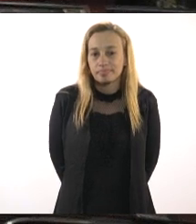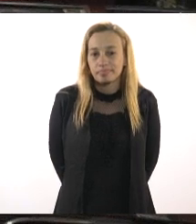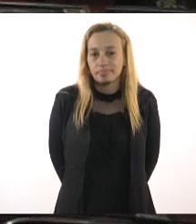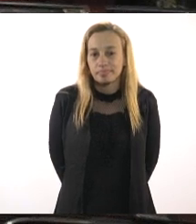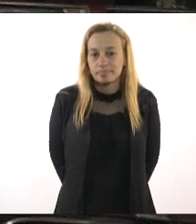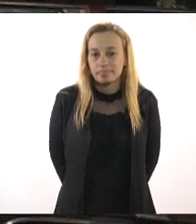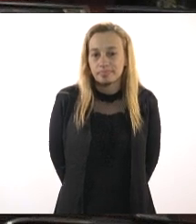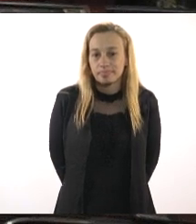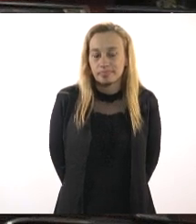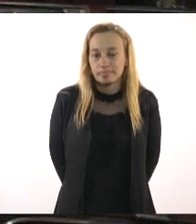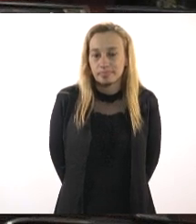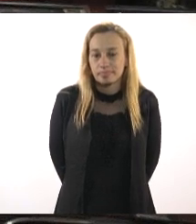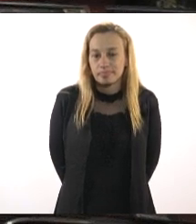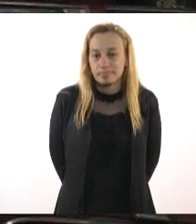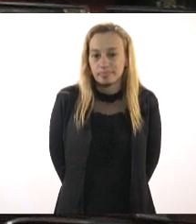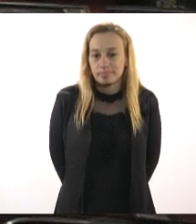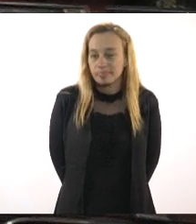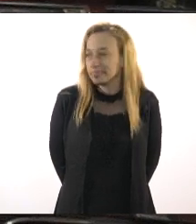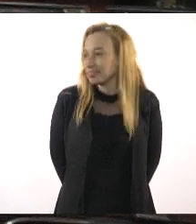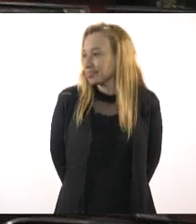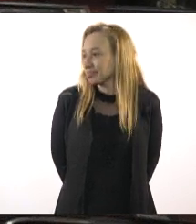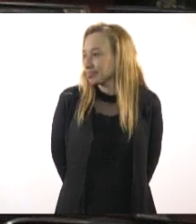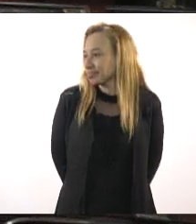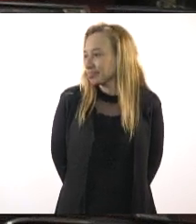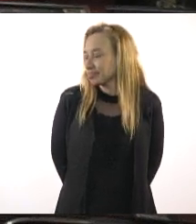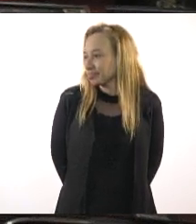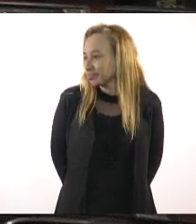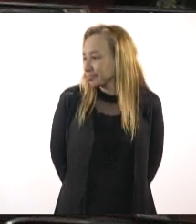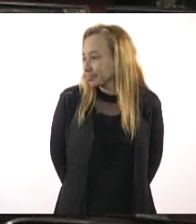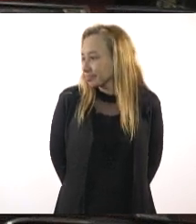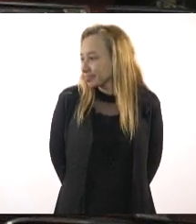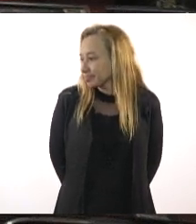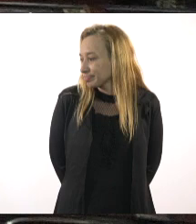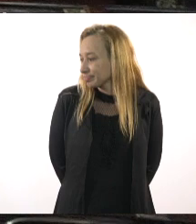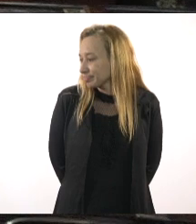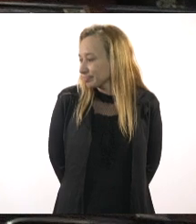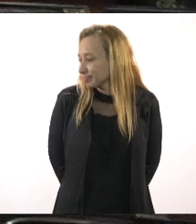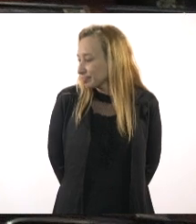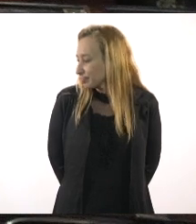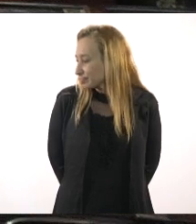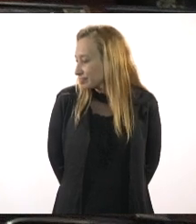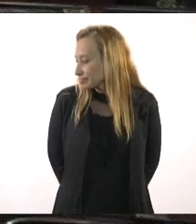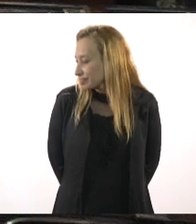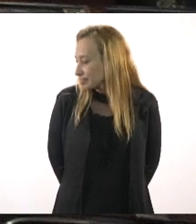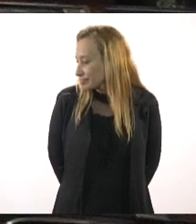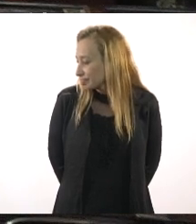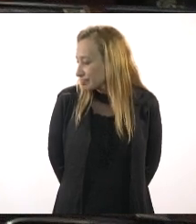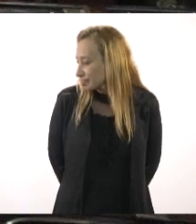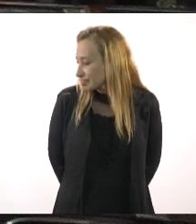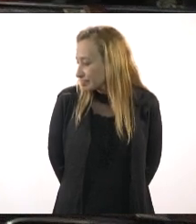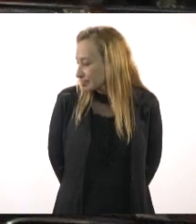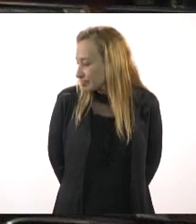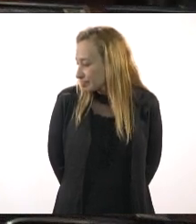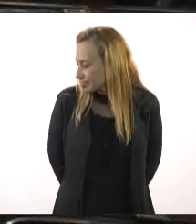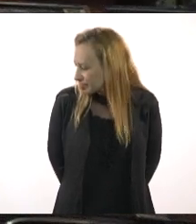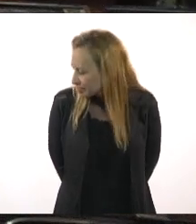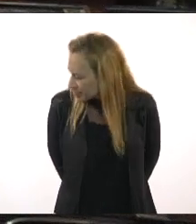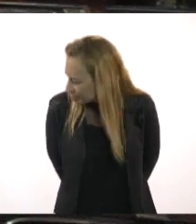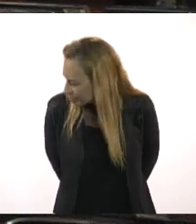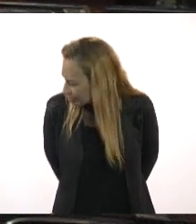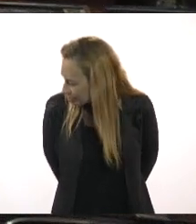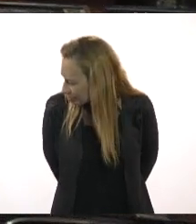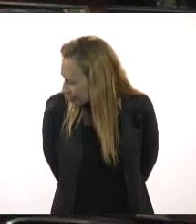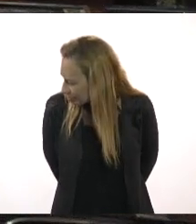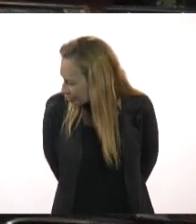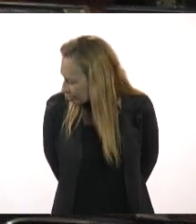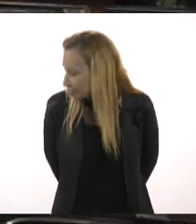ótimo. Já tá aqui os mesáveis. Vamos organizar. Deixa eu organizar aqui a minha... Organiza